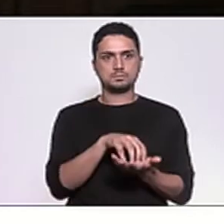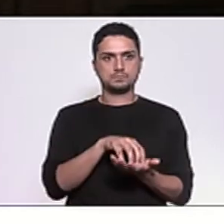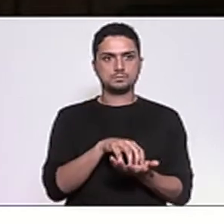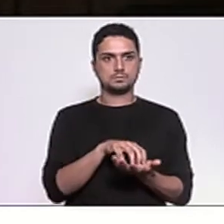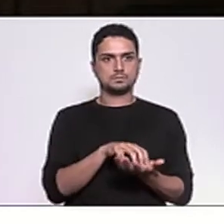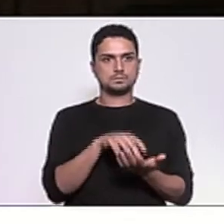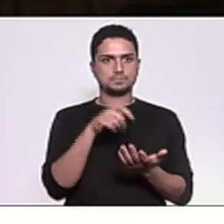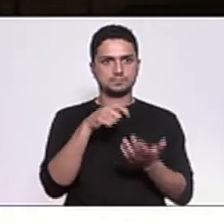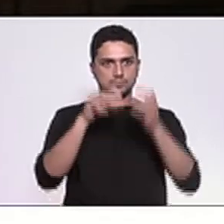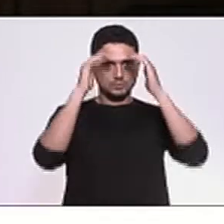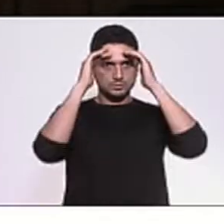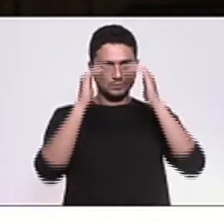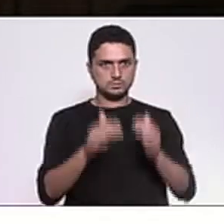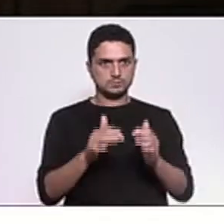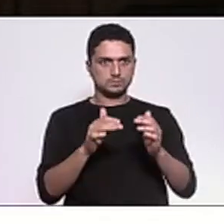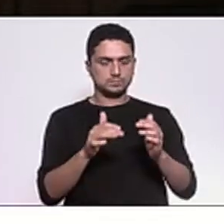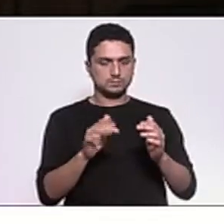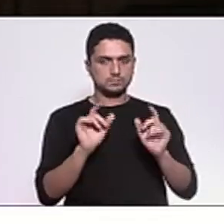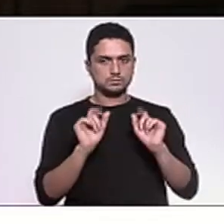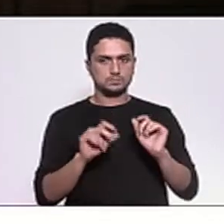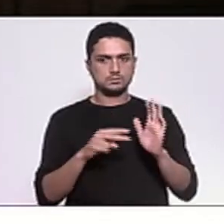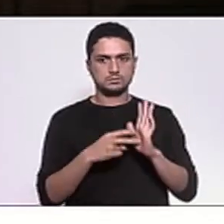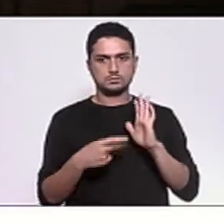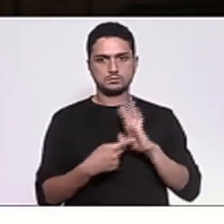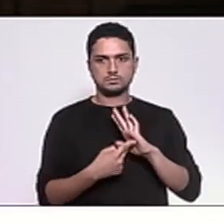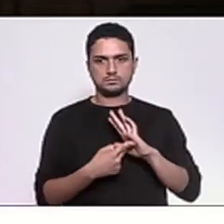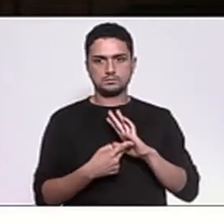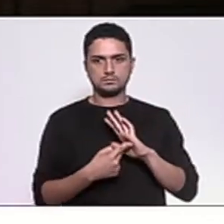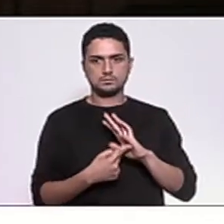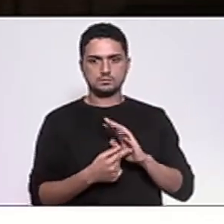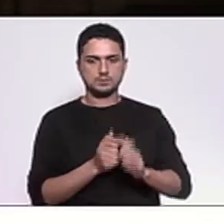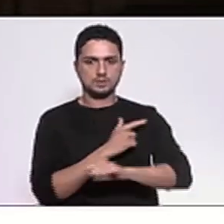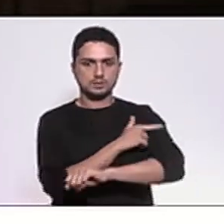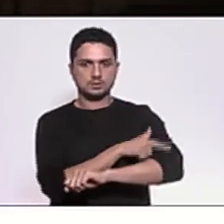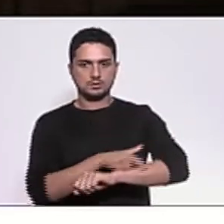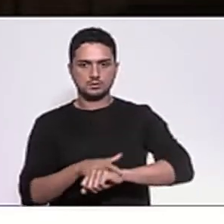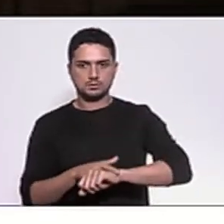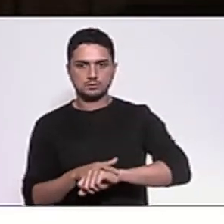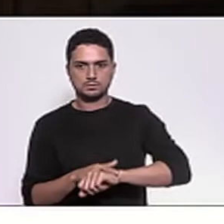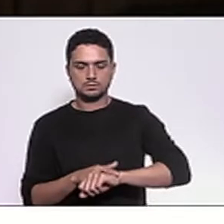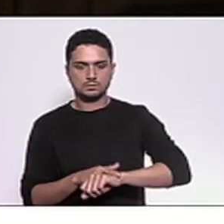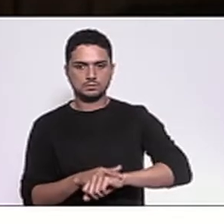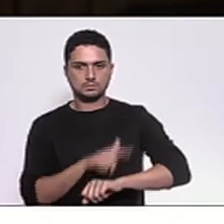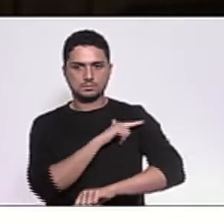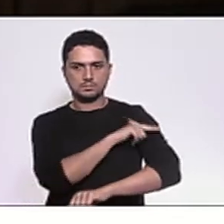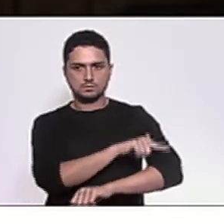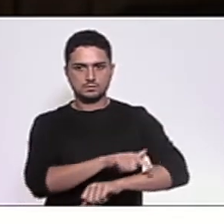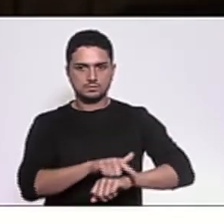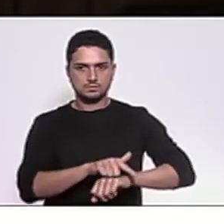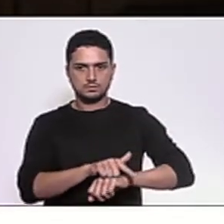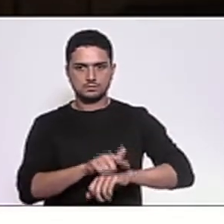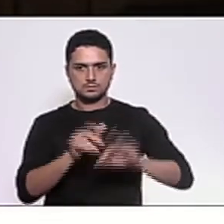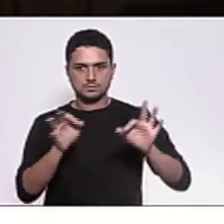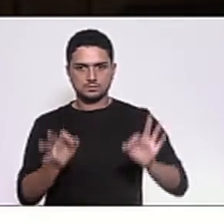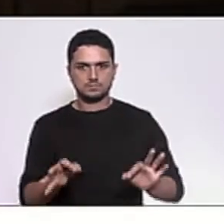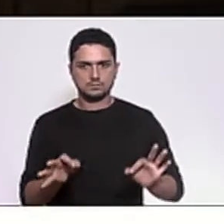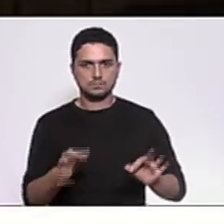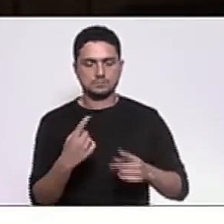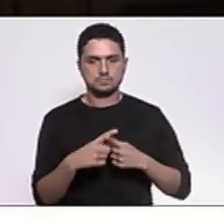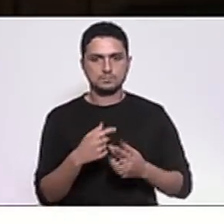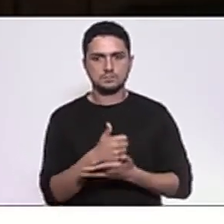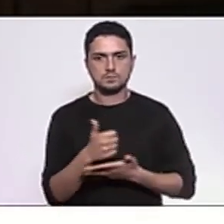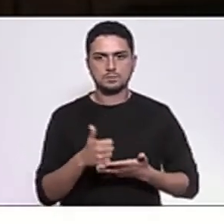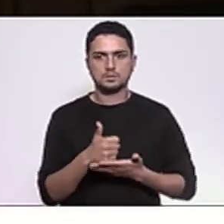a obediência, isto é, a disciplina, quando o fundamento da